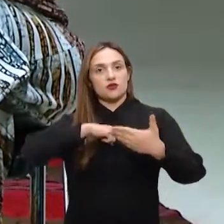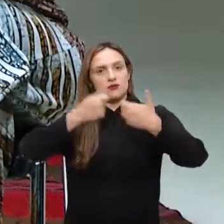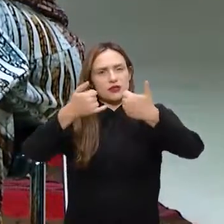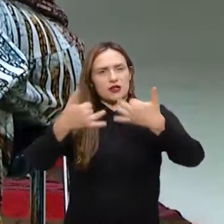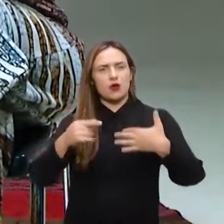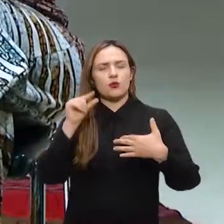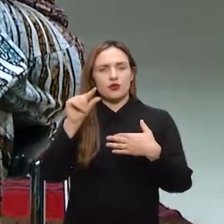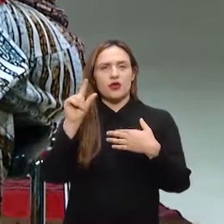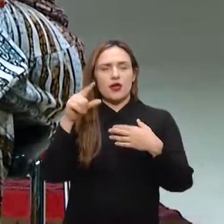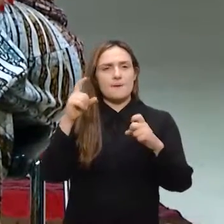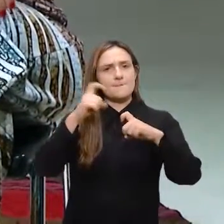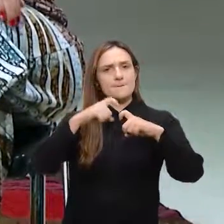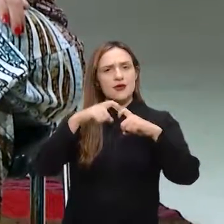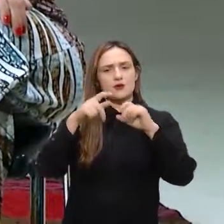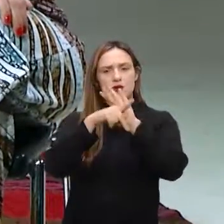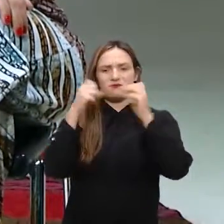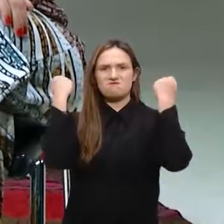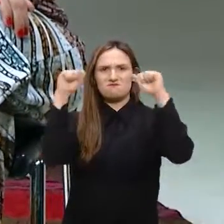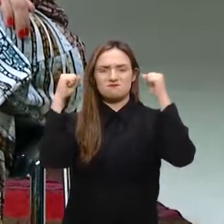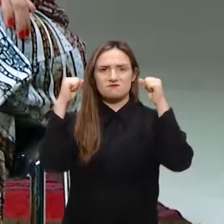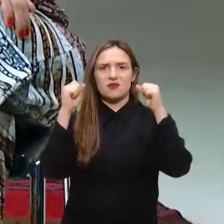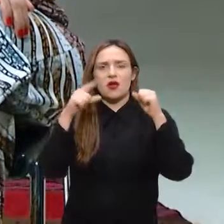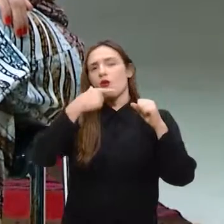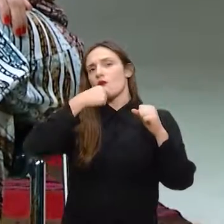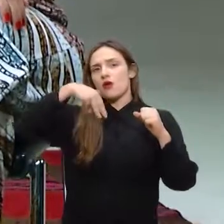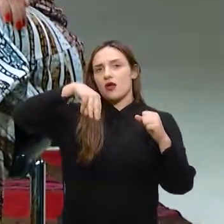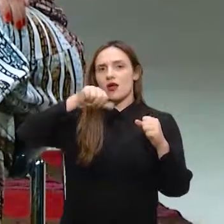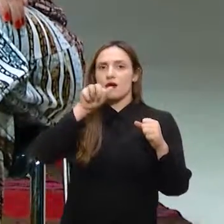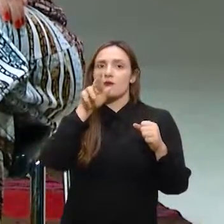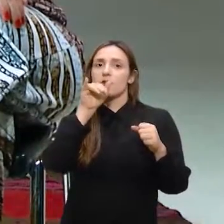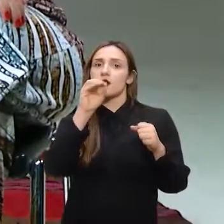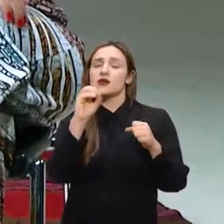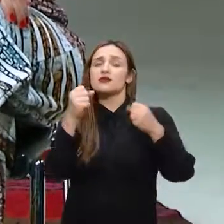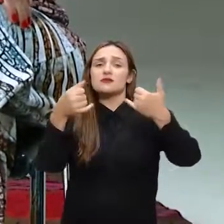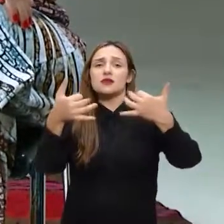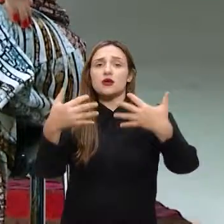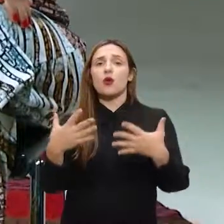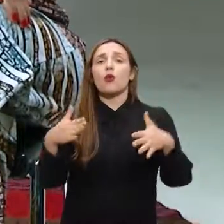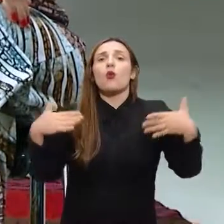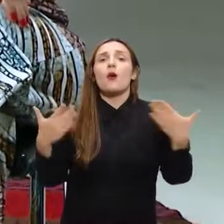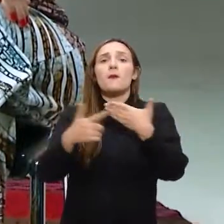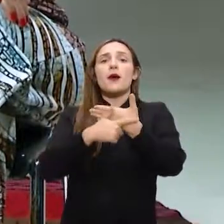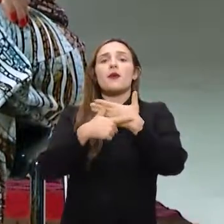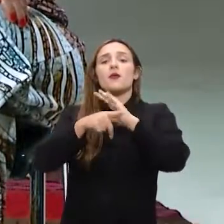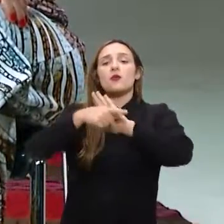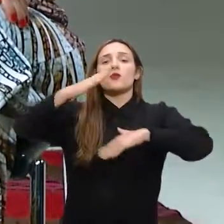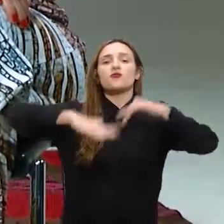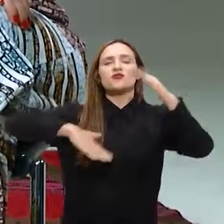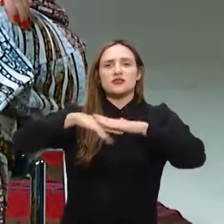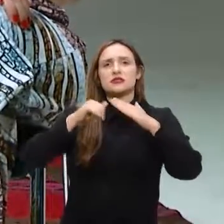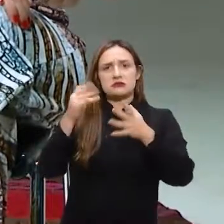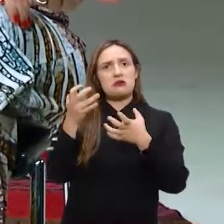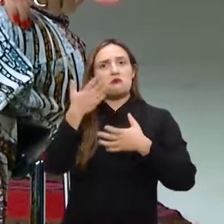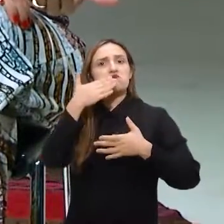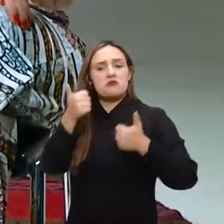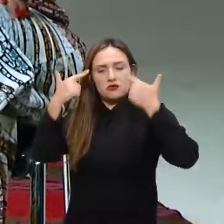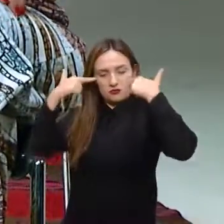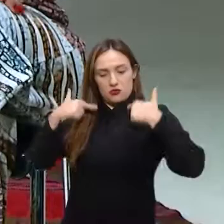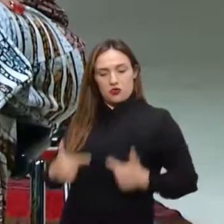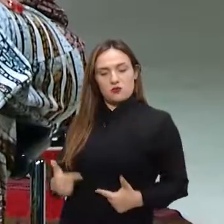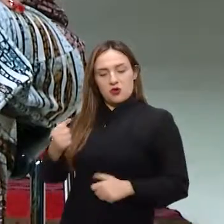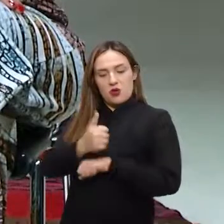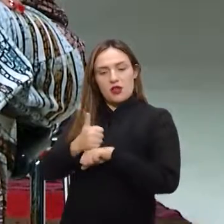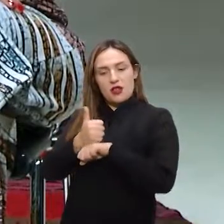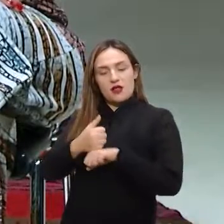medicina esportiva. A entrevista é com o médico Mário Antunes. Ele falou qual o papel desse profissional para alcançar melhores resultados